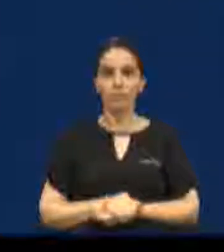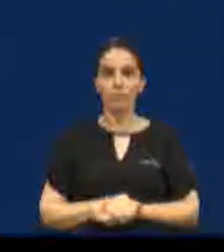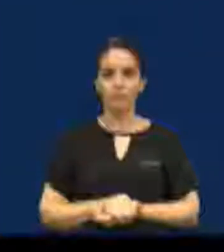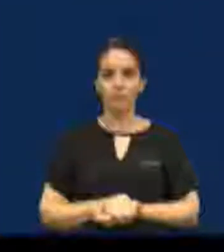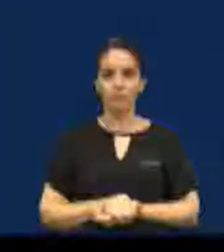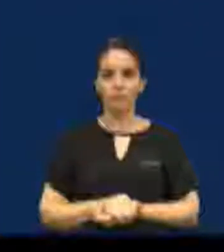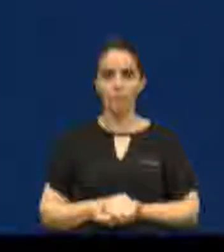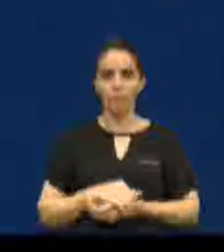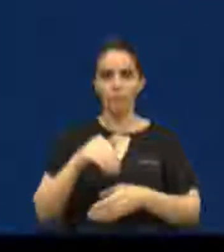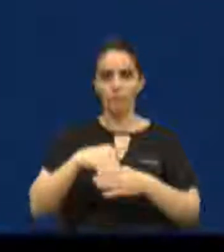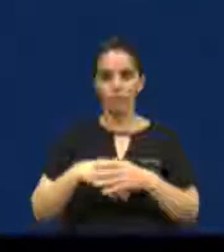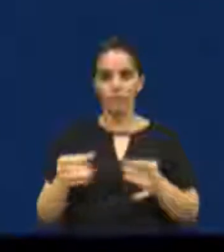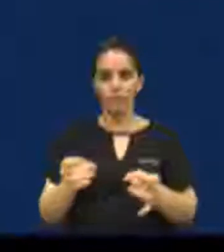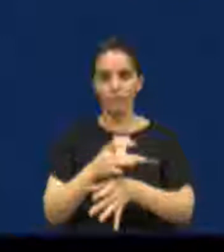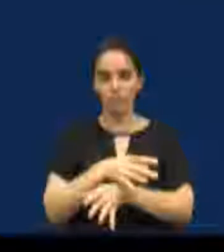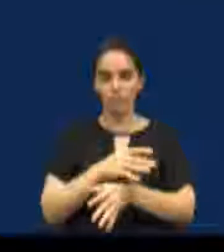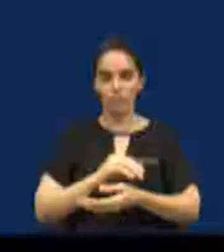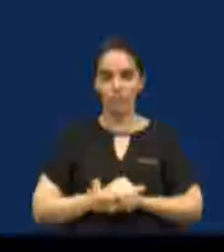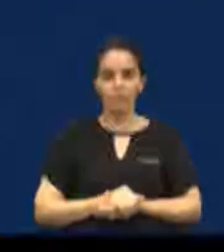Está encerrada a votação.